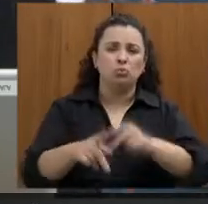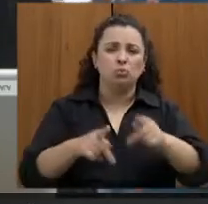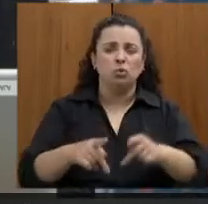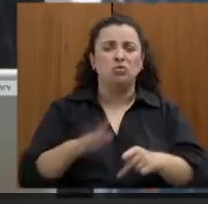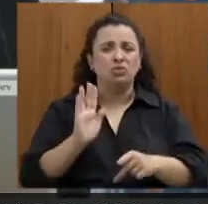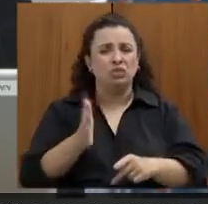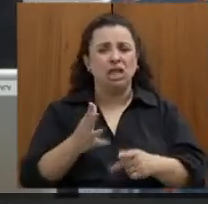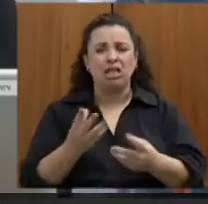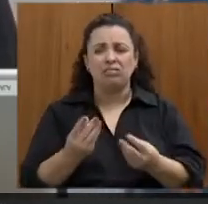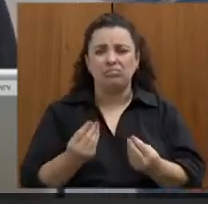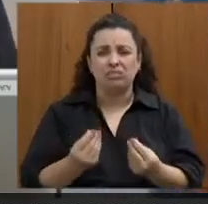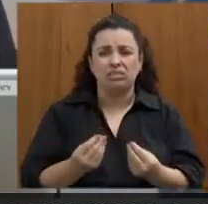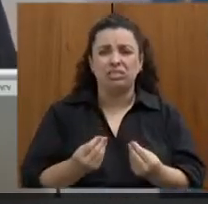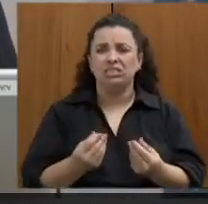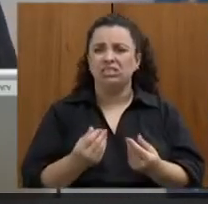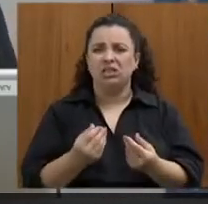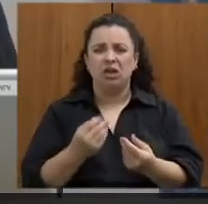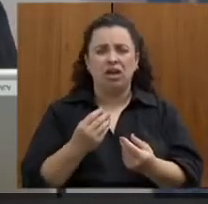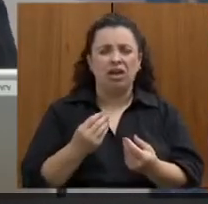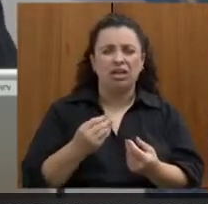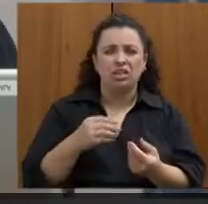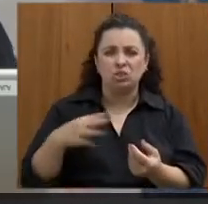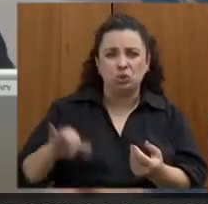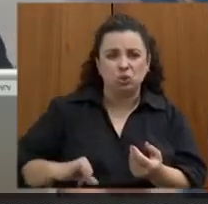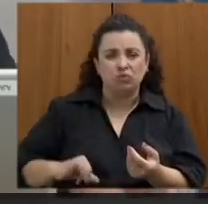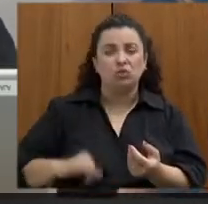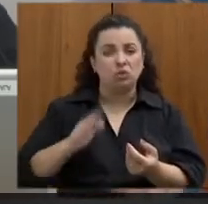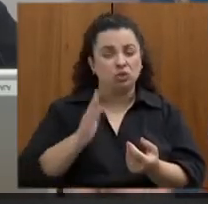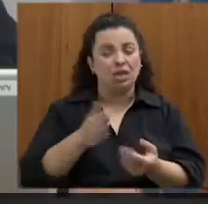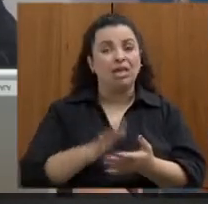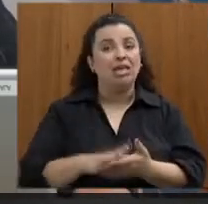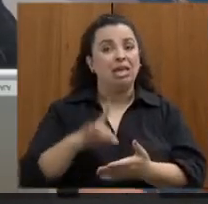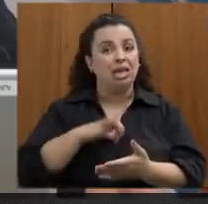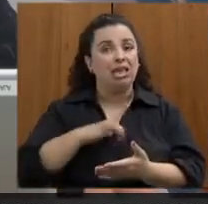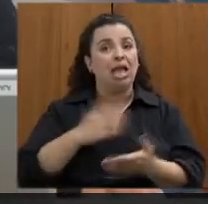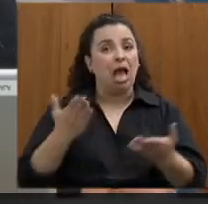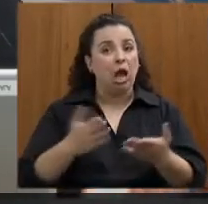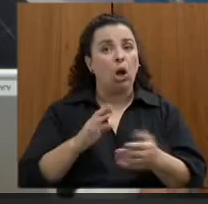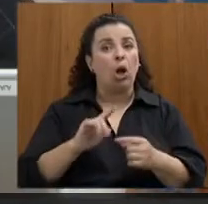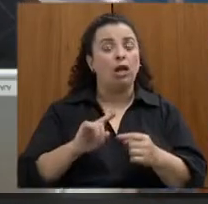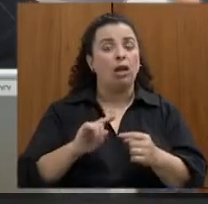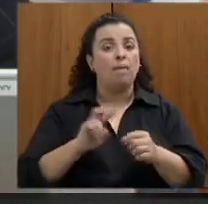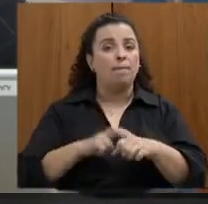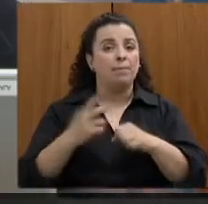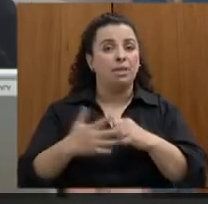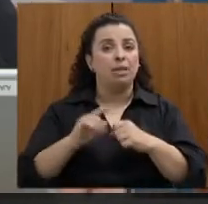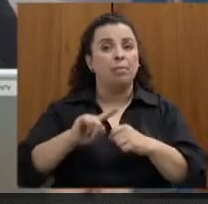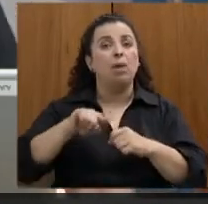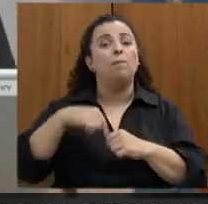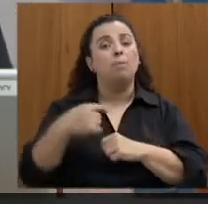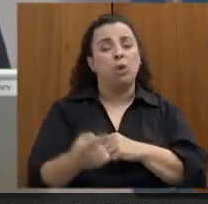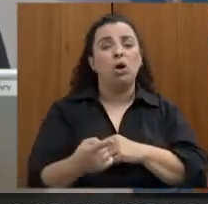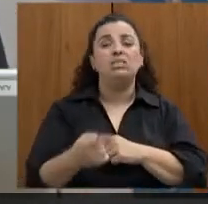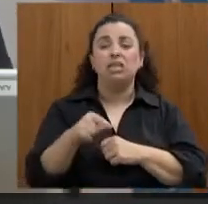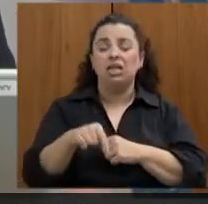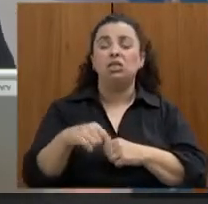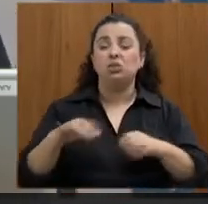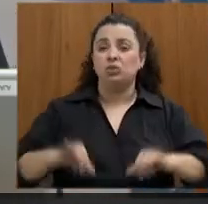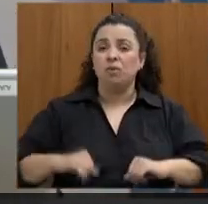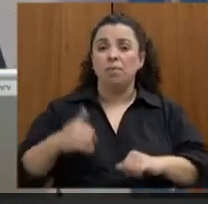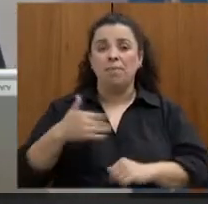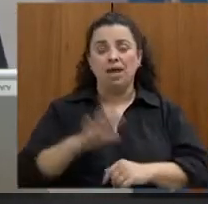e que tem aumentado aí nesse momento pós-pandemia. Então, fica aqui o registro. É necessário que já se